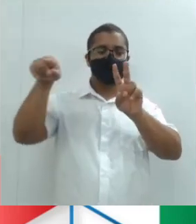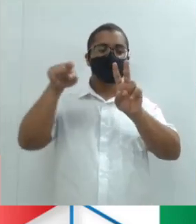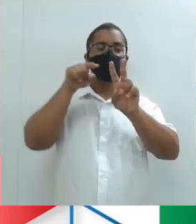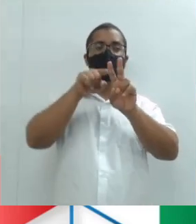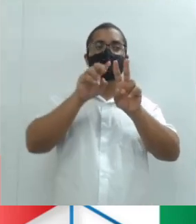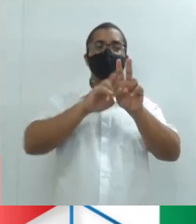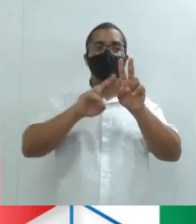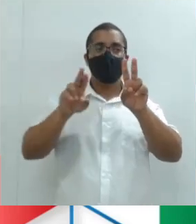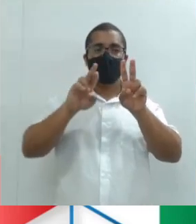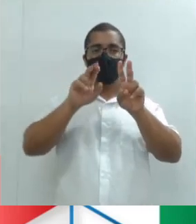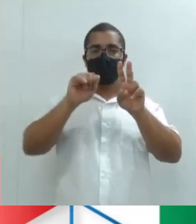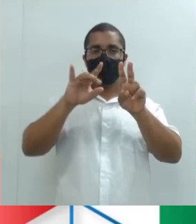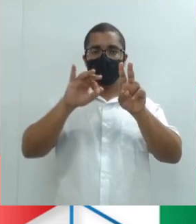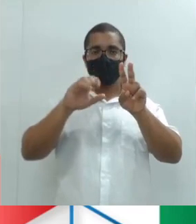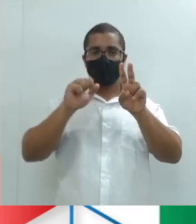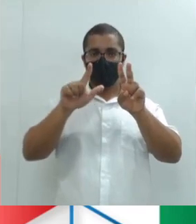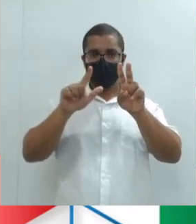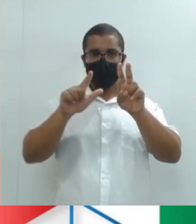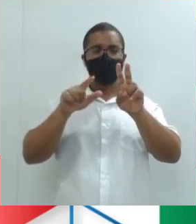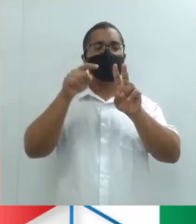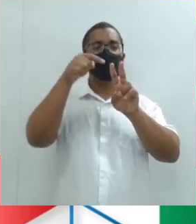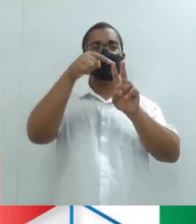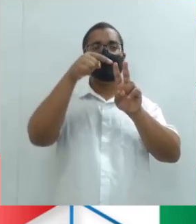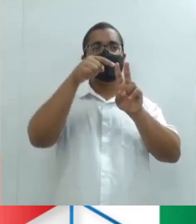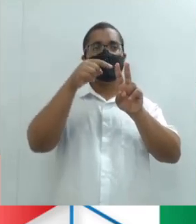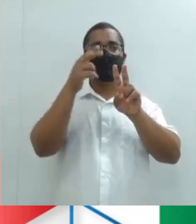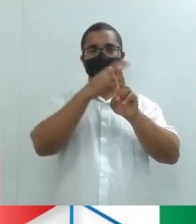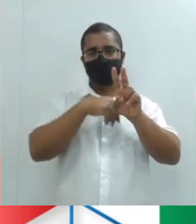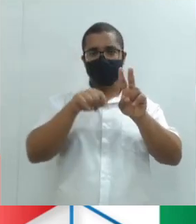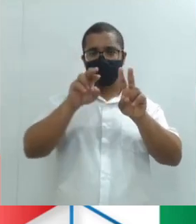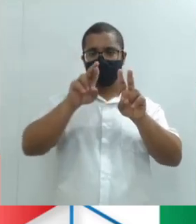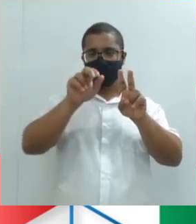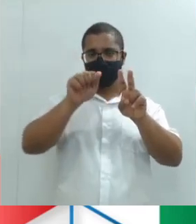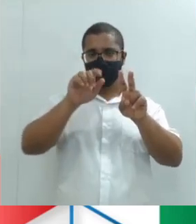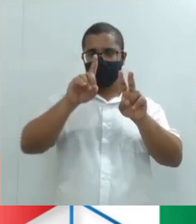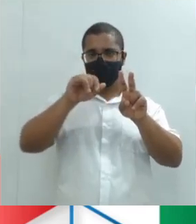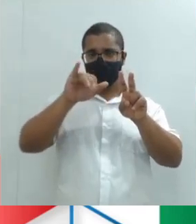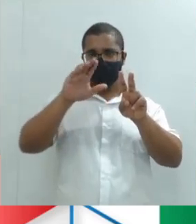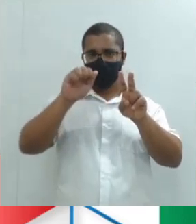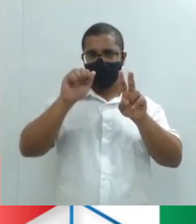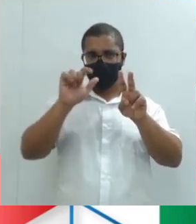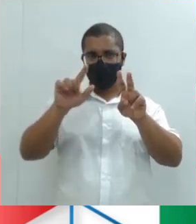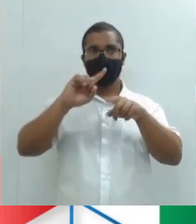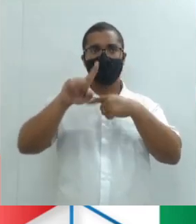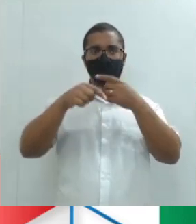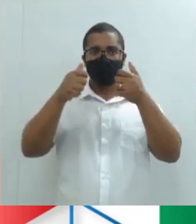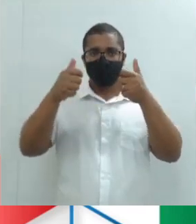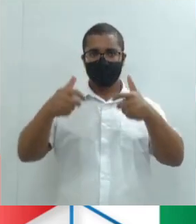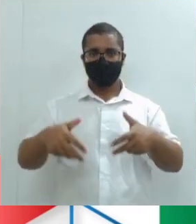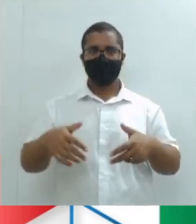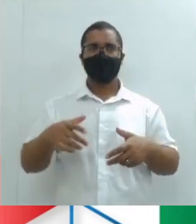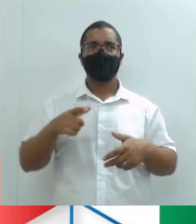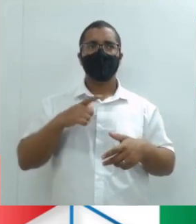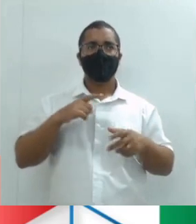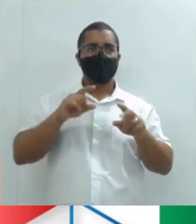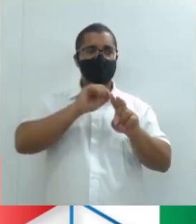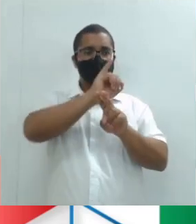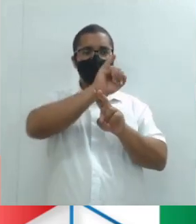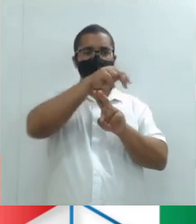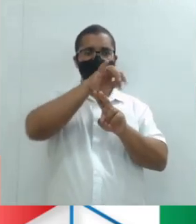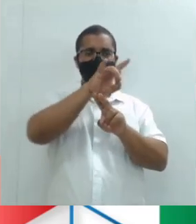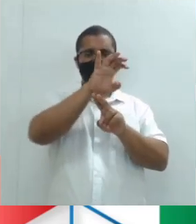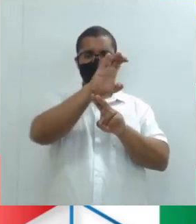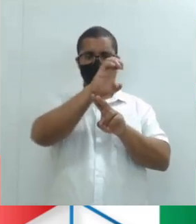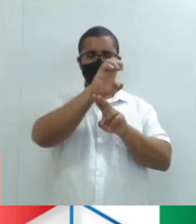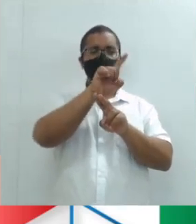A forma que você está vendo aí, ó, o desenho em preto, é o radical. Vou dar o conceito dele, tá? O índice fica aí. Se não